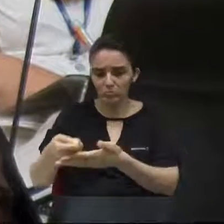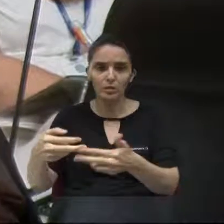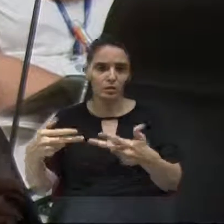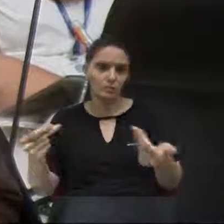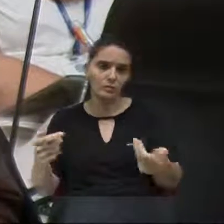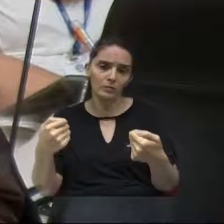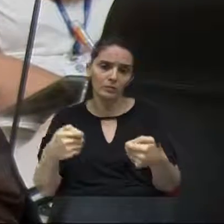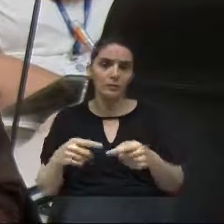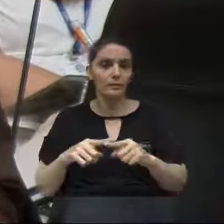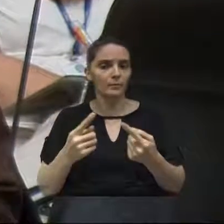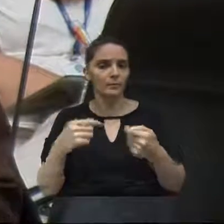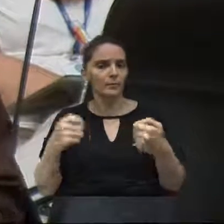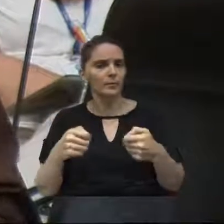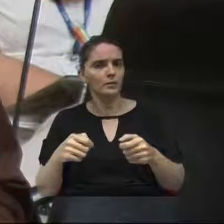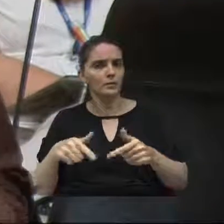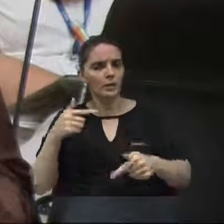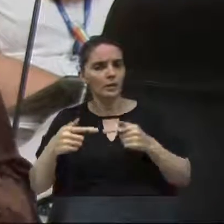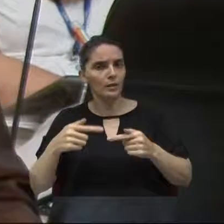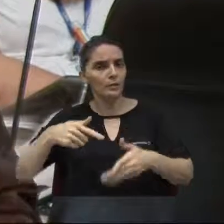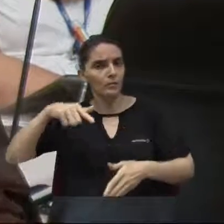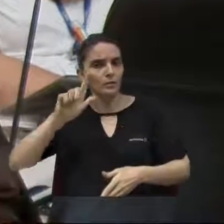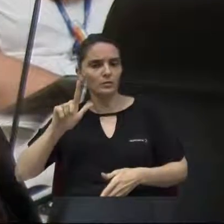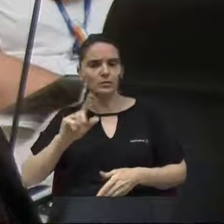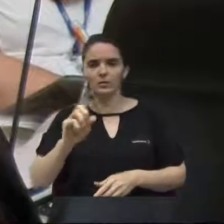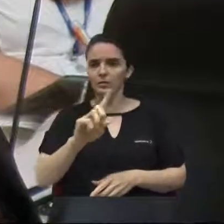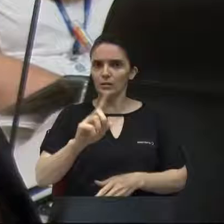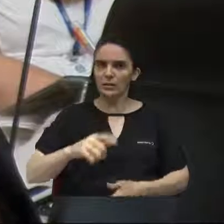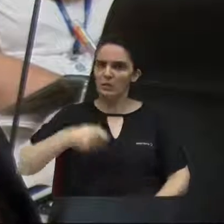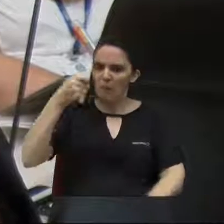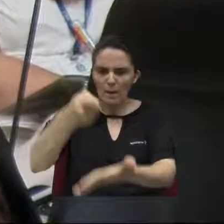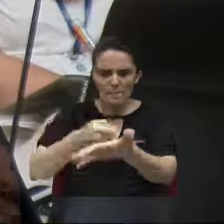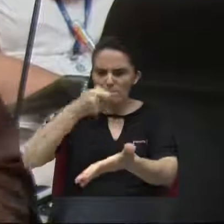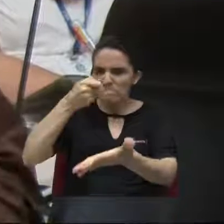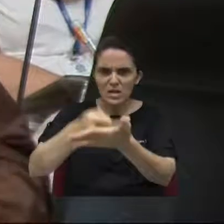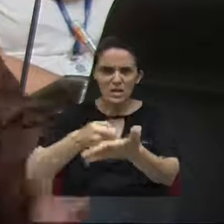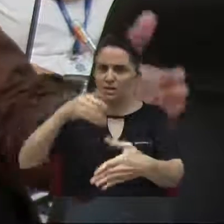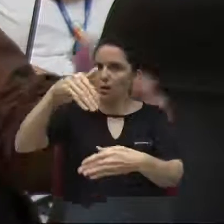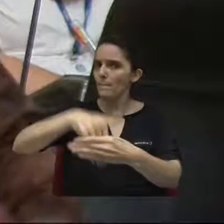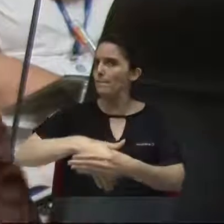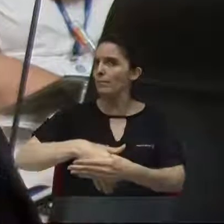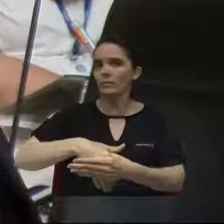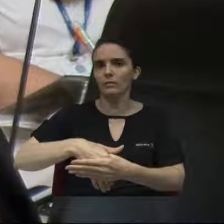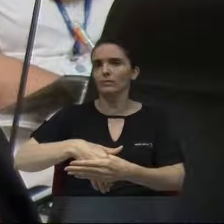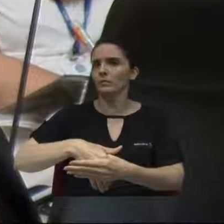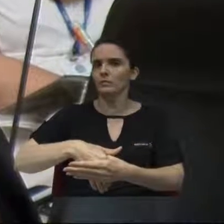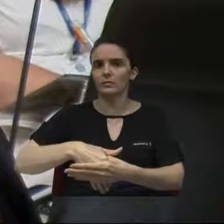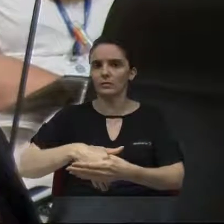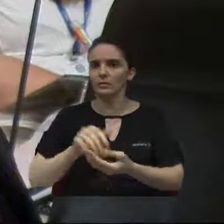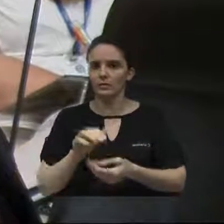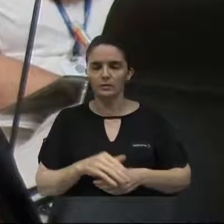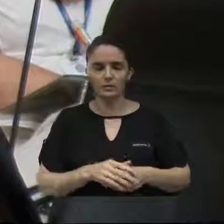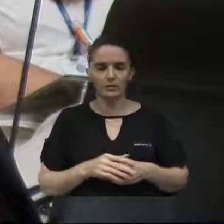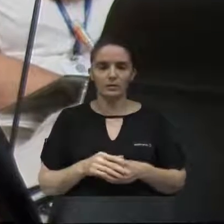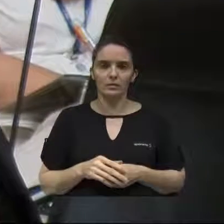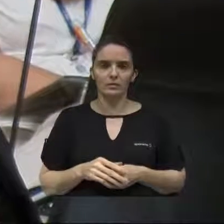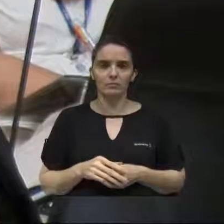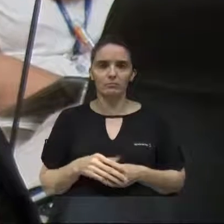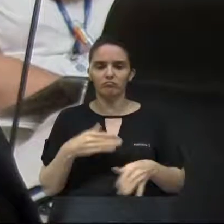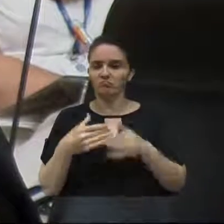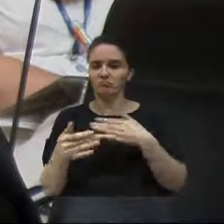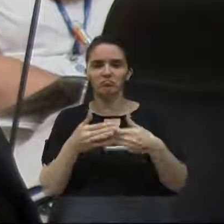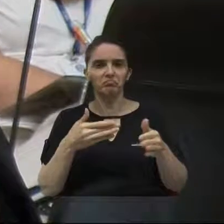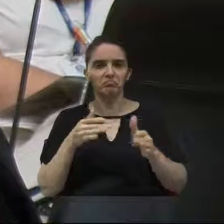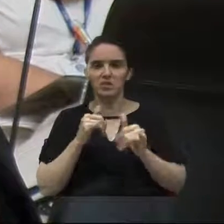de debate e não de imposição, para que seja votado aí sem uma